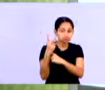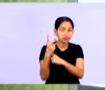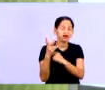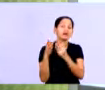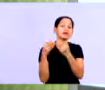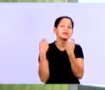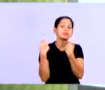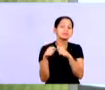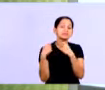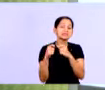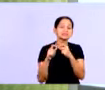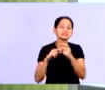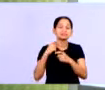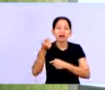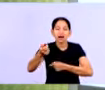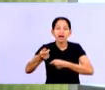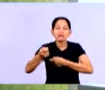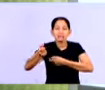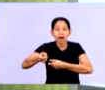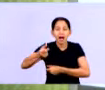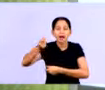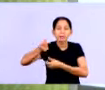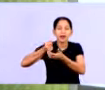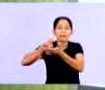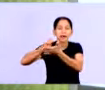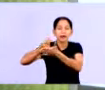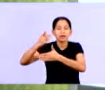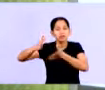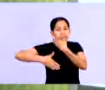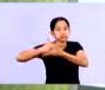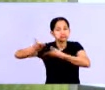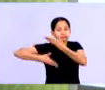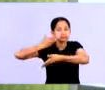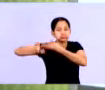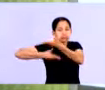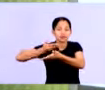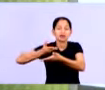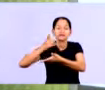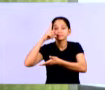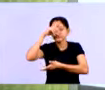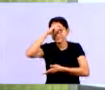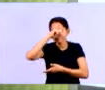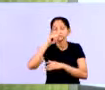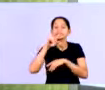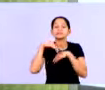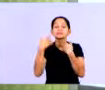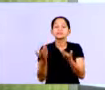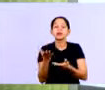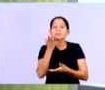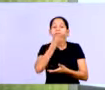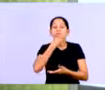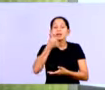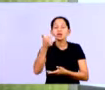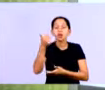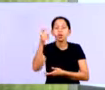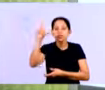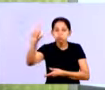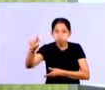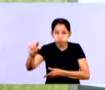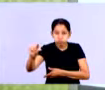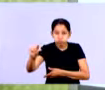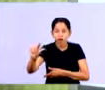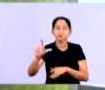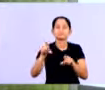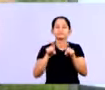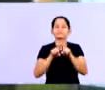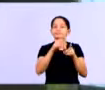vai precisar devolver durante um período de tempo. Ou seja, quanto menor essa taxa, melhor no processo de negociação. Ele coloca aqui